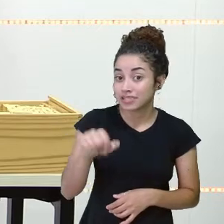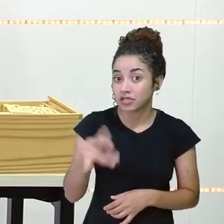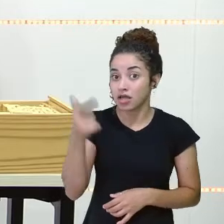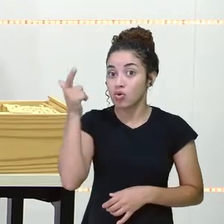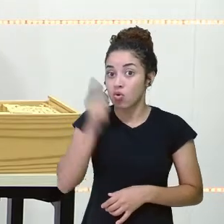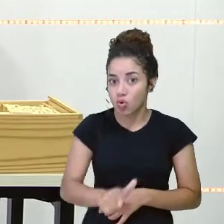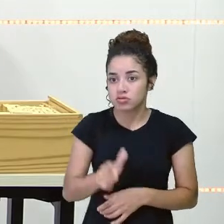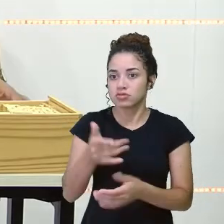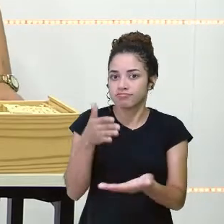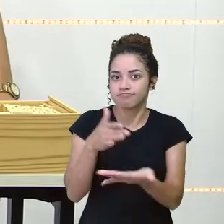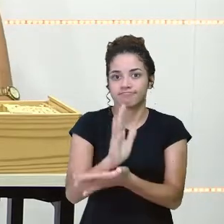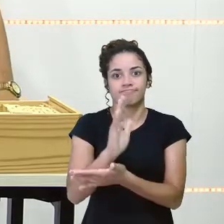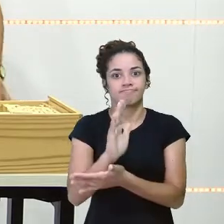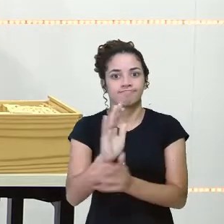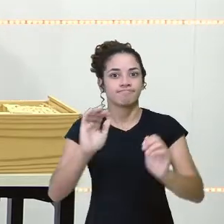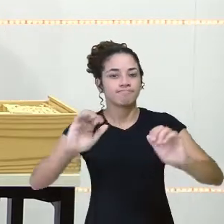certo?